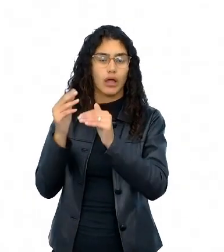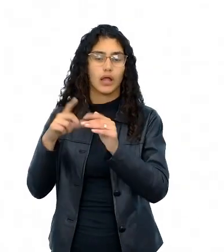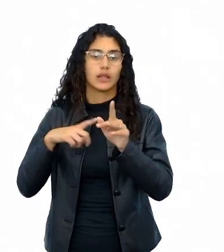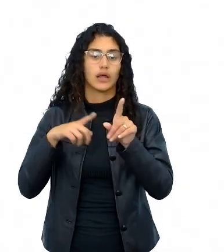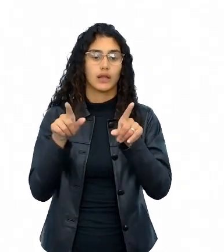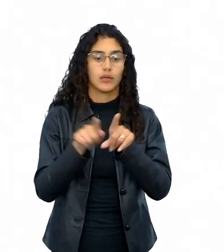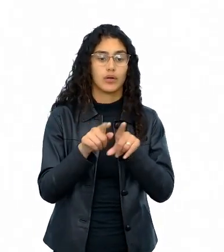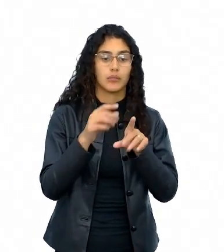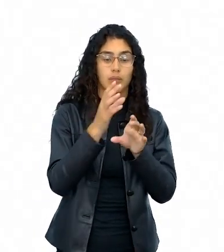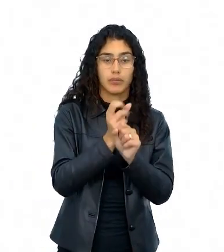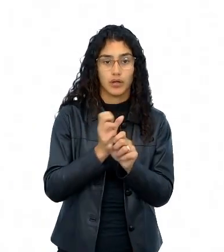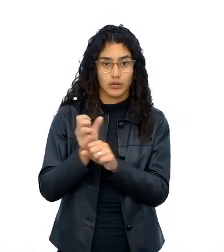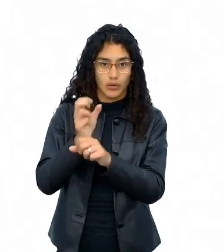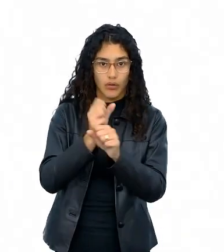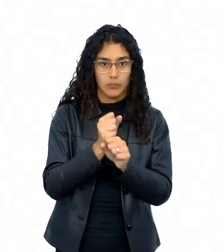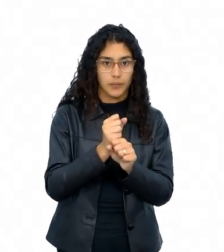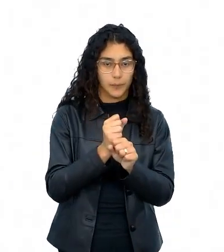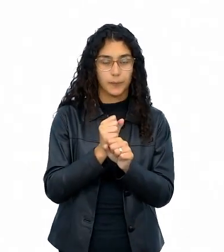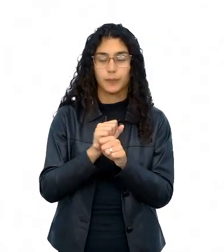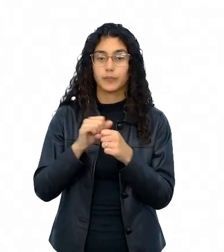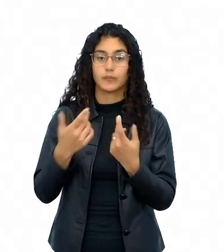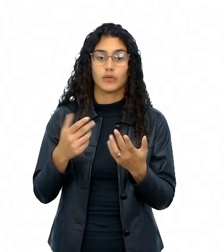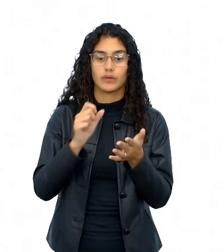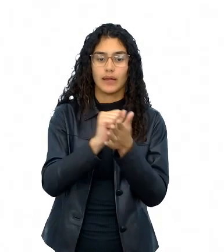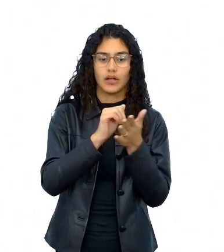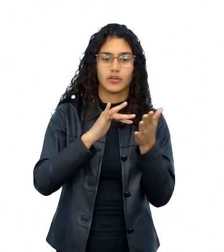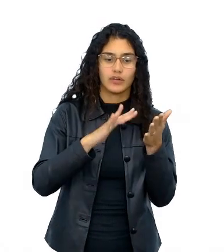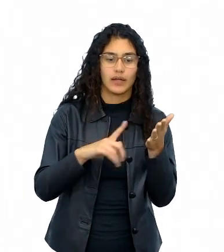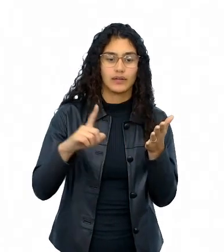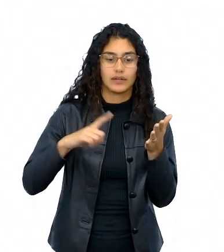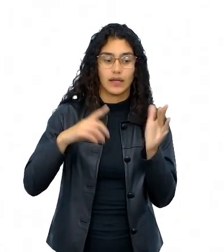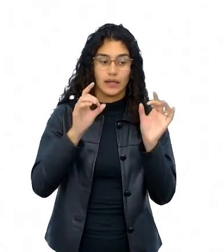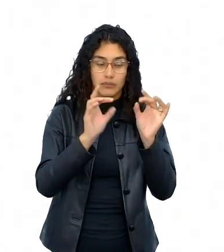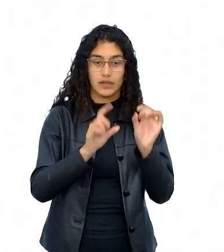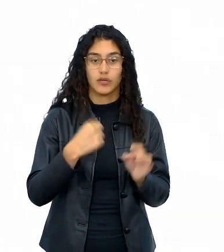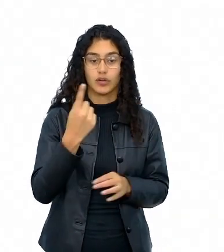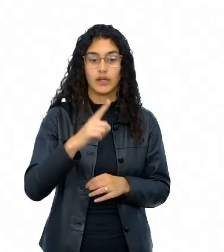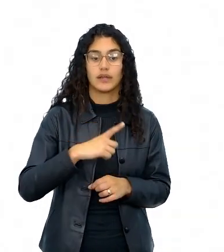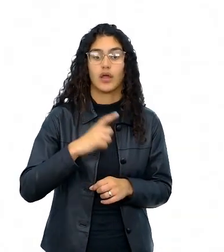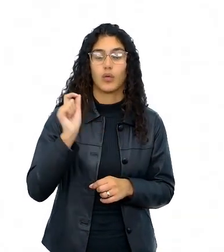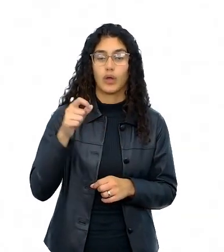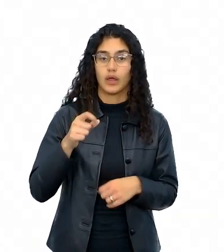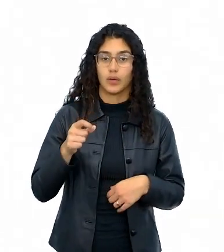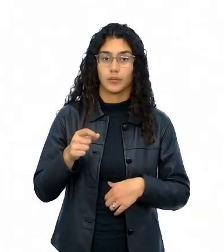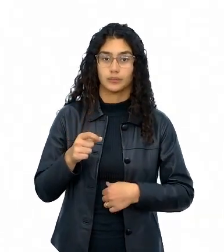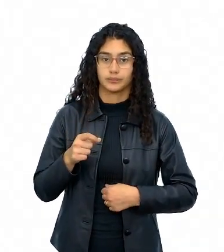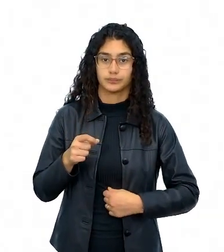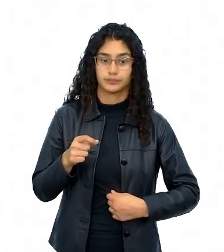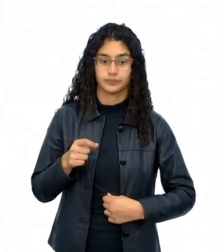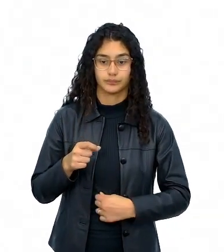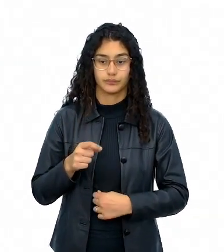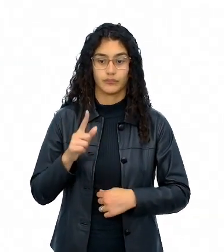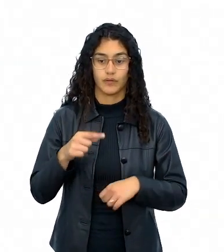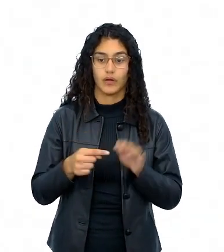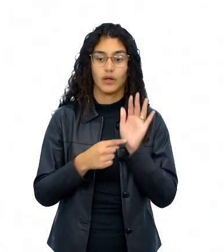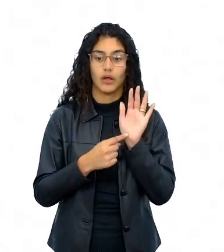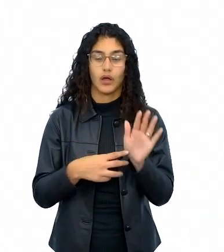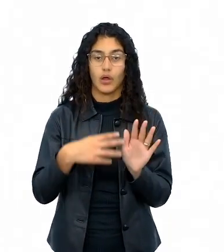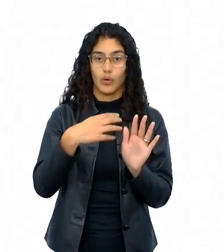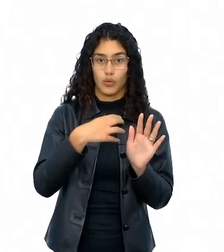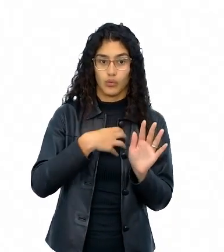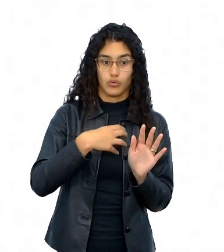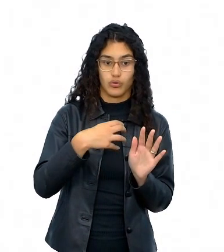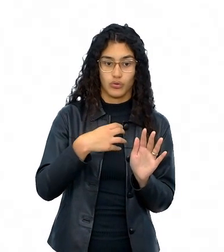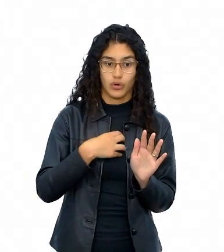as operações. Então, nessa atividade aqui em específico, a gente tem o quê, né? É dada aí uma